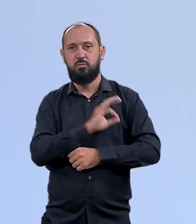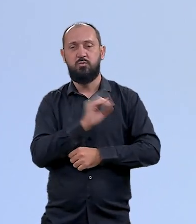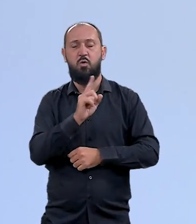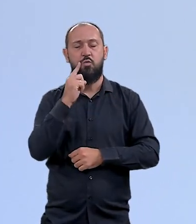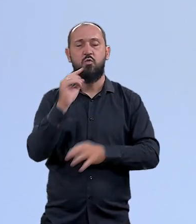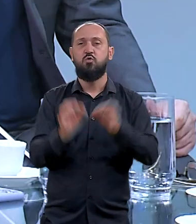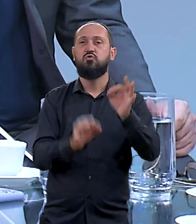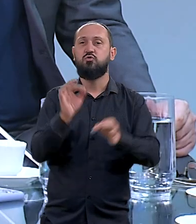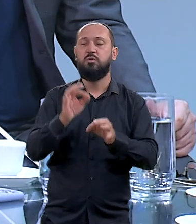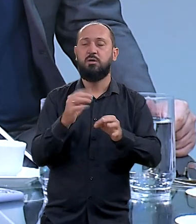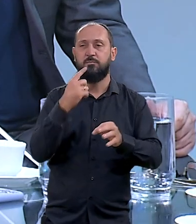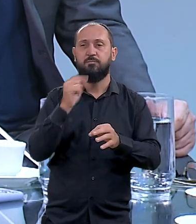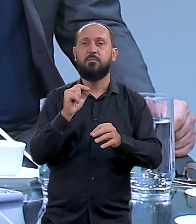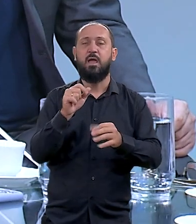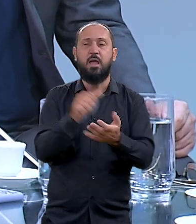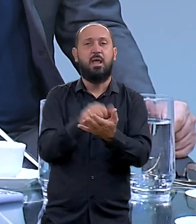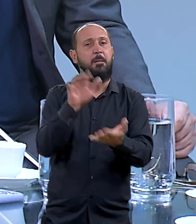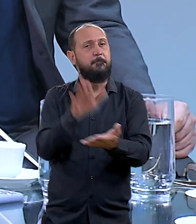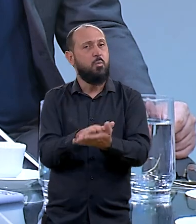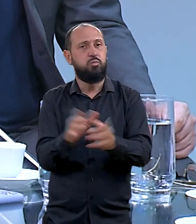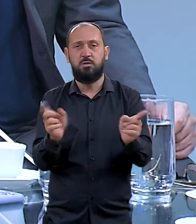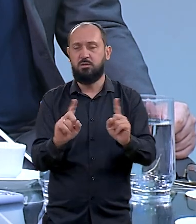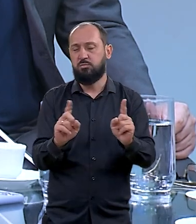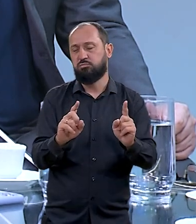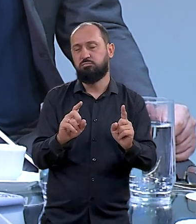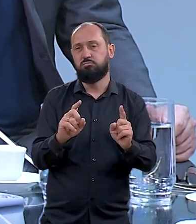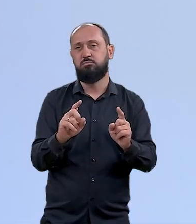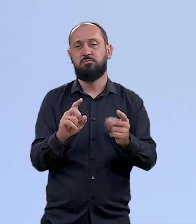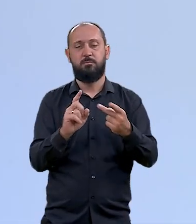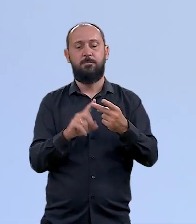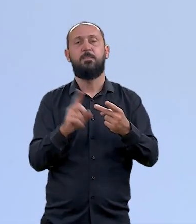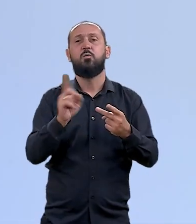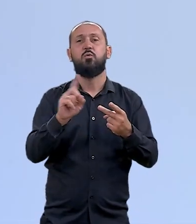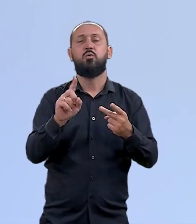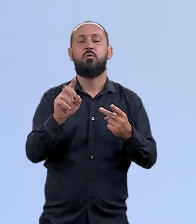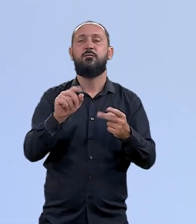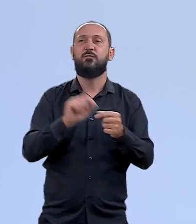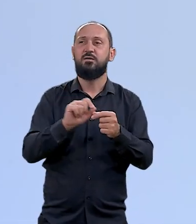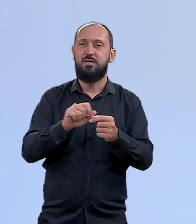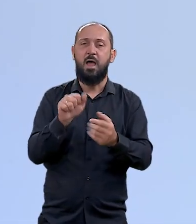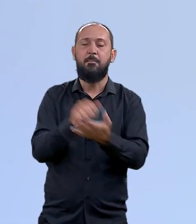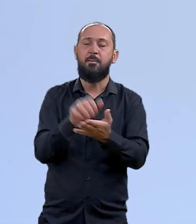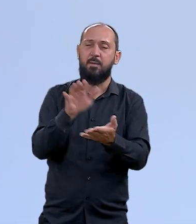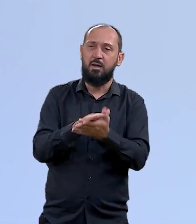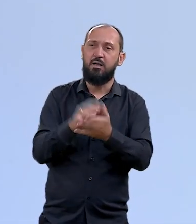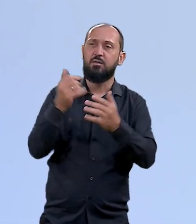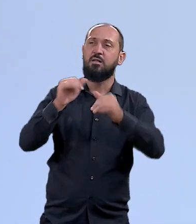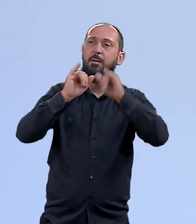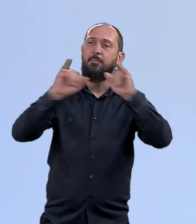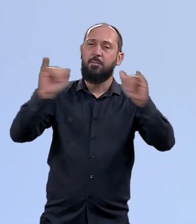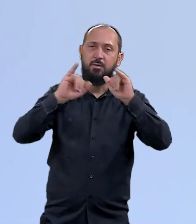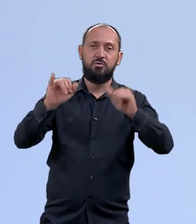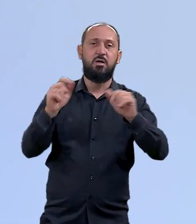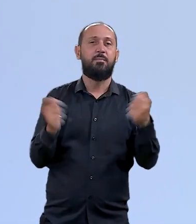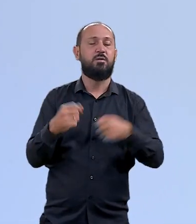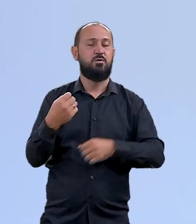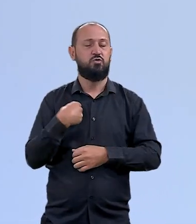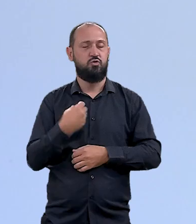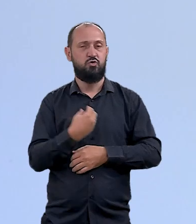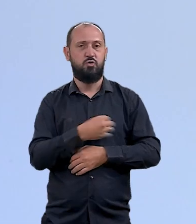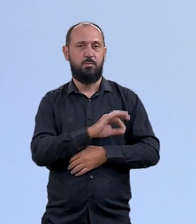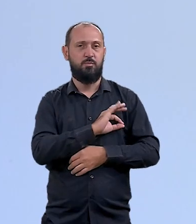daqui. E aí esse outdoor ele é retirado ali, usa-se a força policial e tudo mais. Então é uma possibilidade de agir de ofício